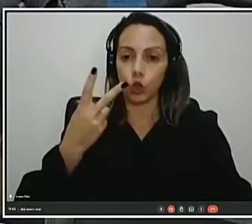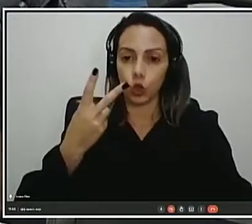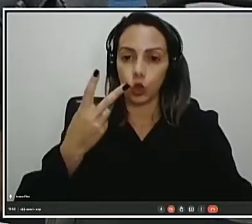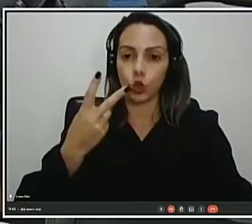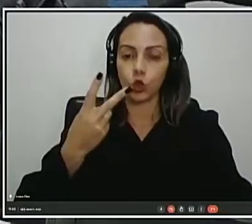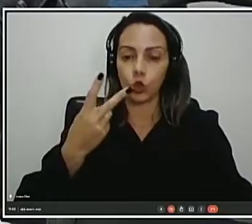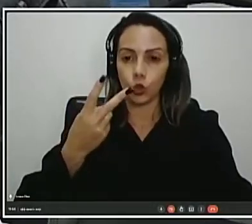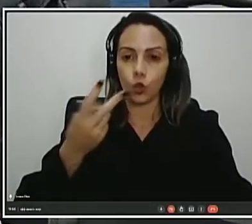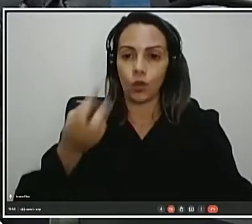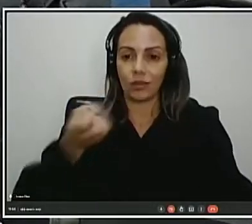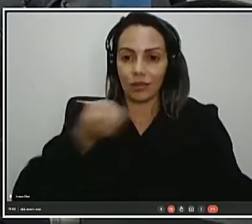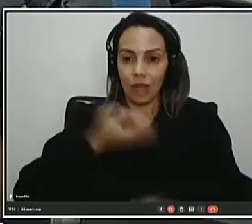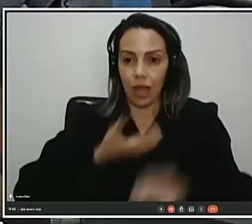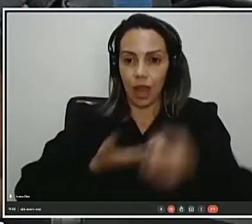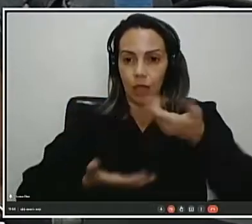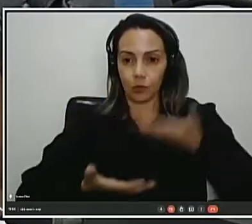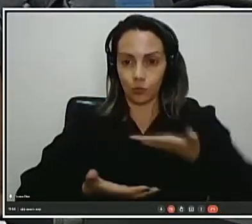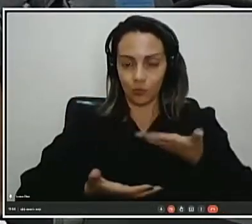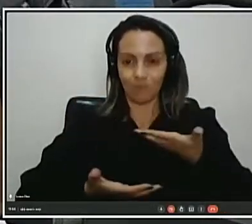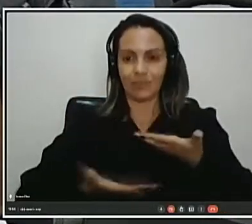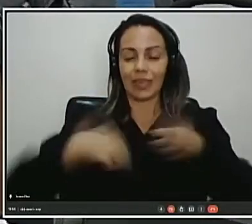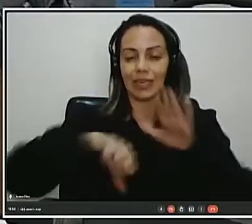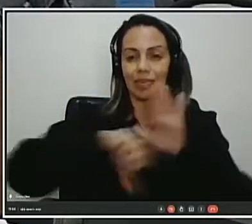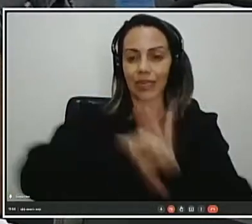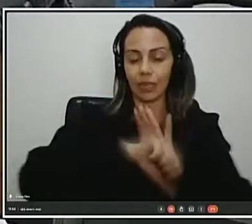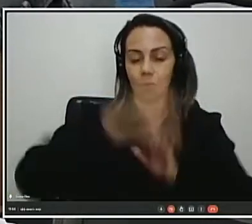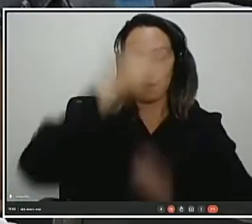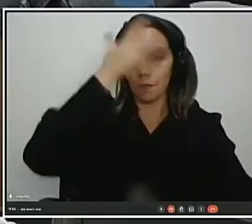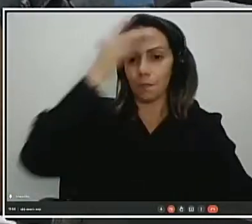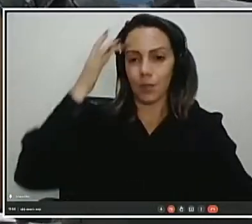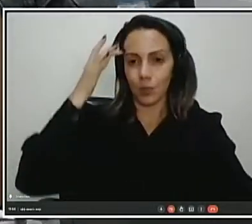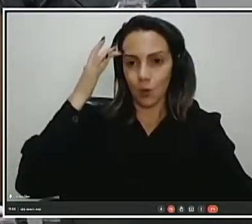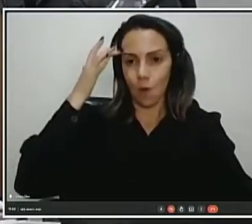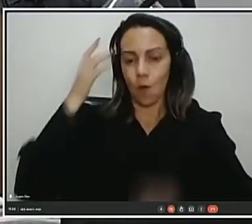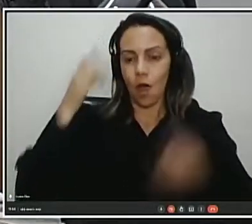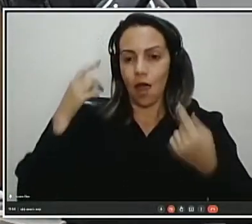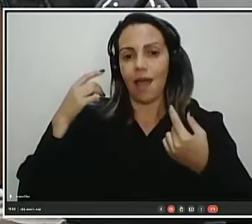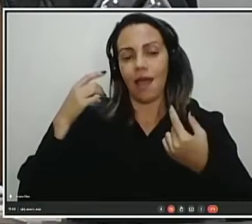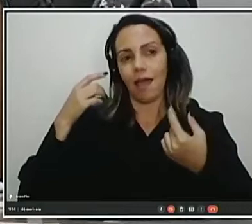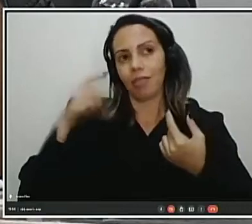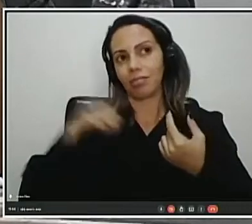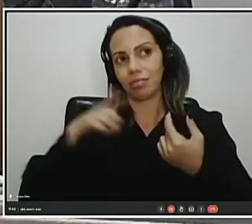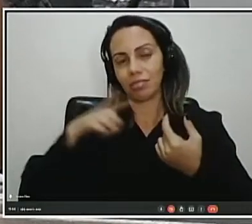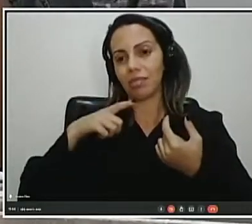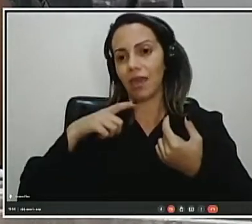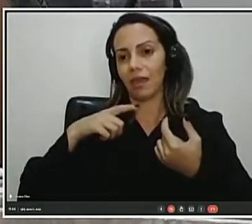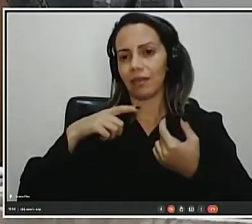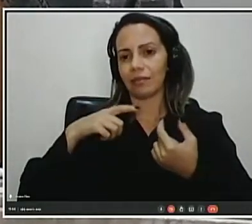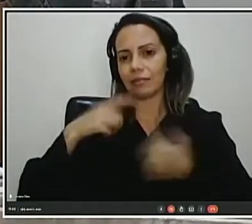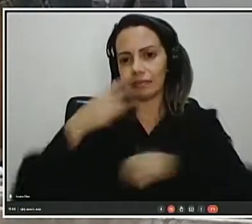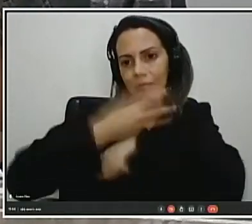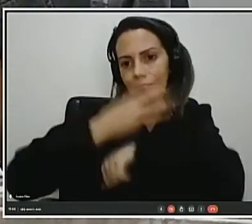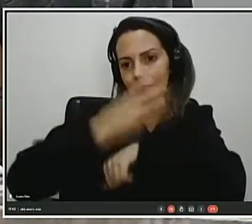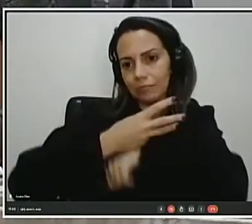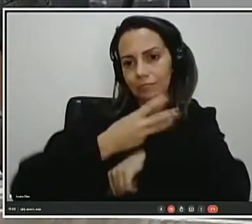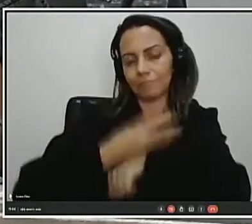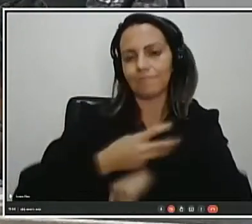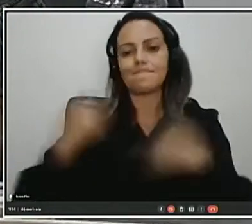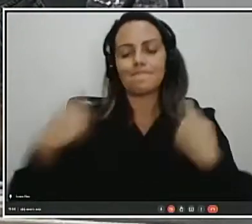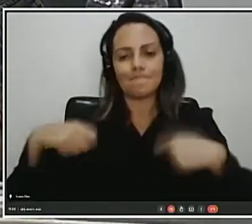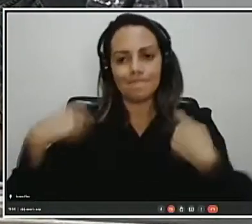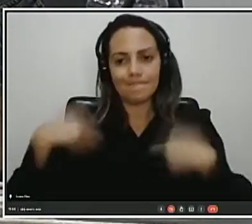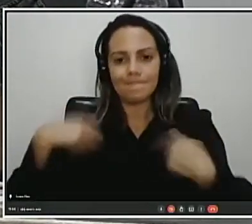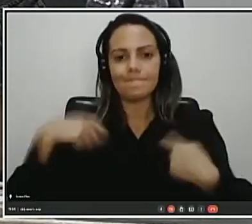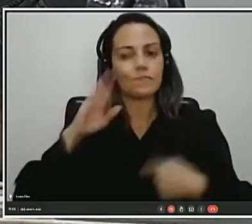contra pessoas de mais idade. Então, por isso a necessidade urgente de uma campanha, principalmente no